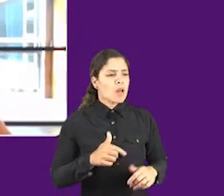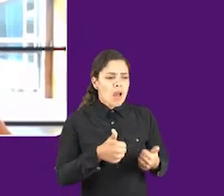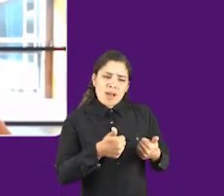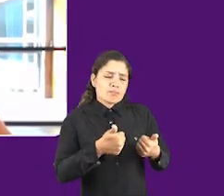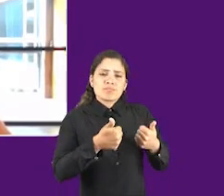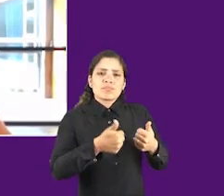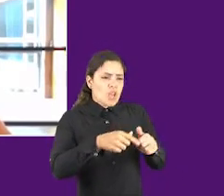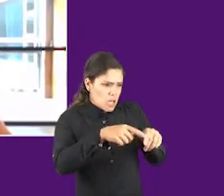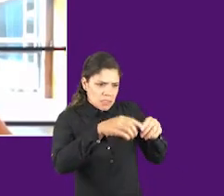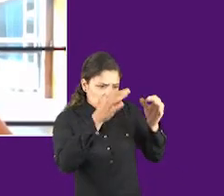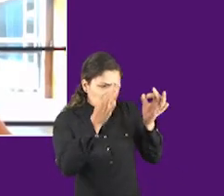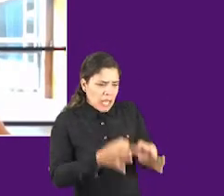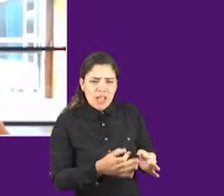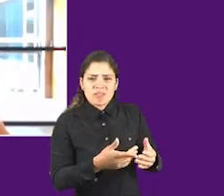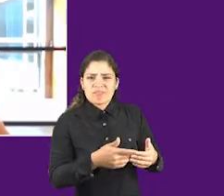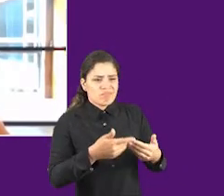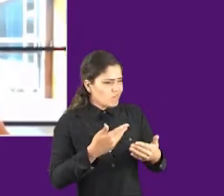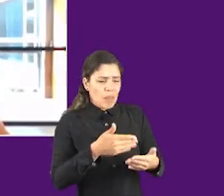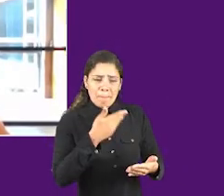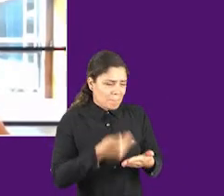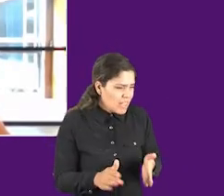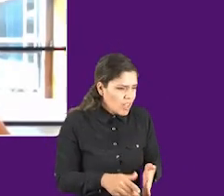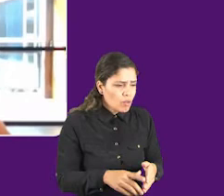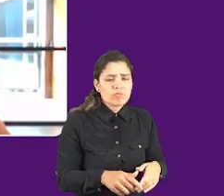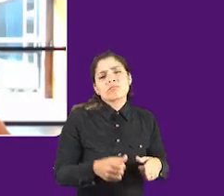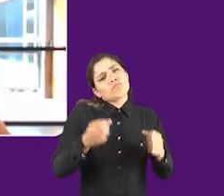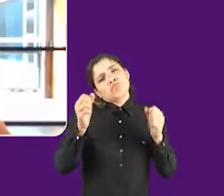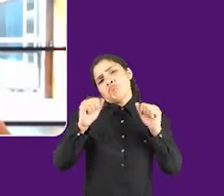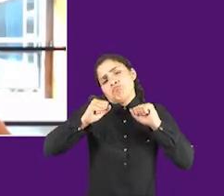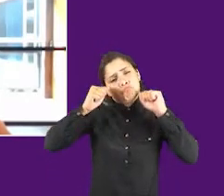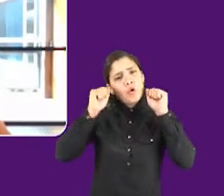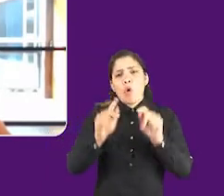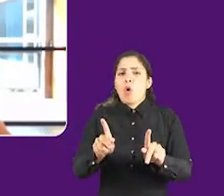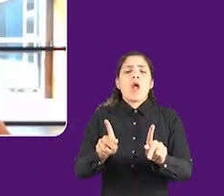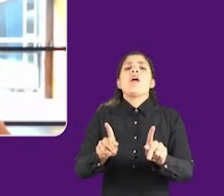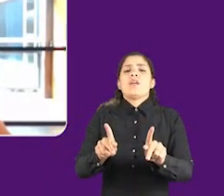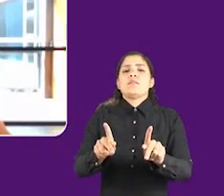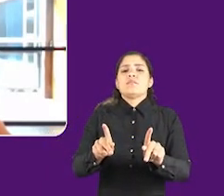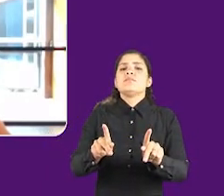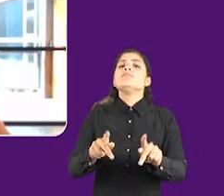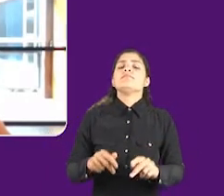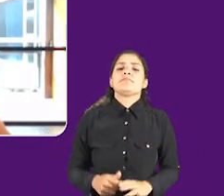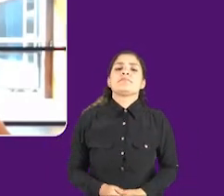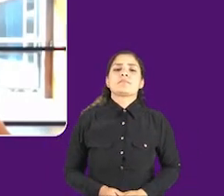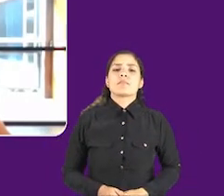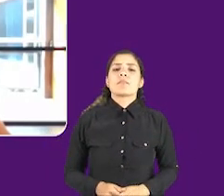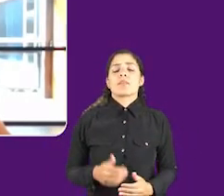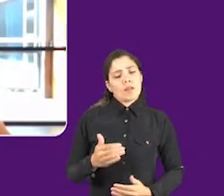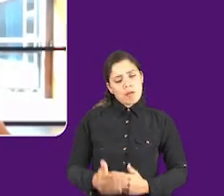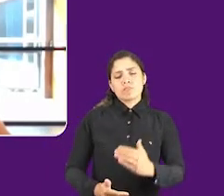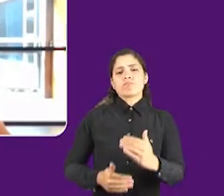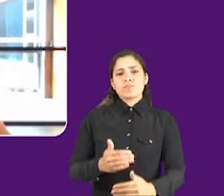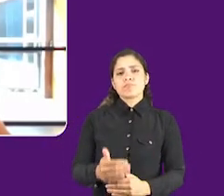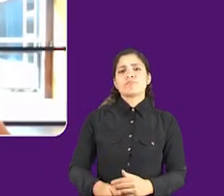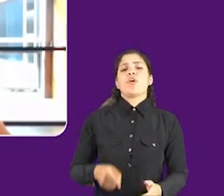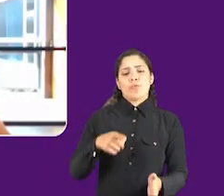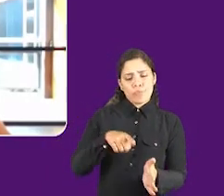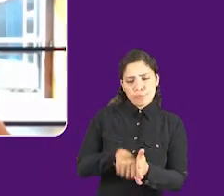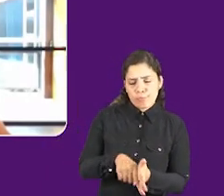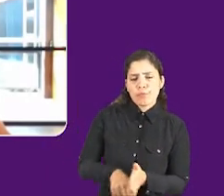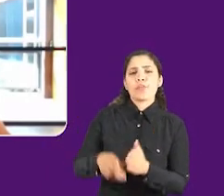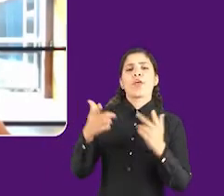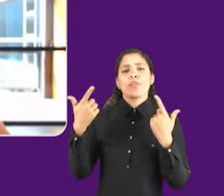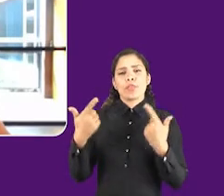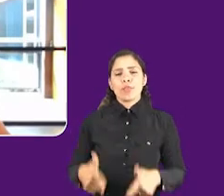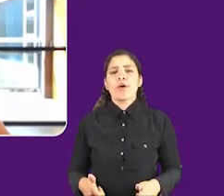passo perdendo funcionassem por cento cada vez vai tentar mas isso não deu certo mas agora como